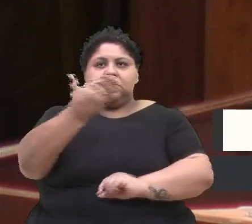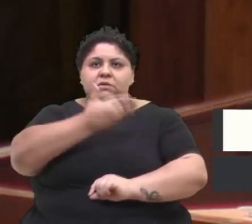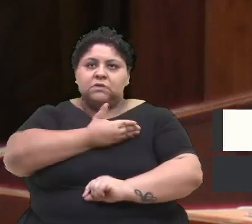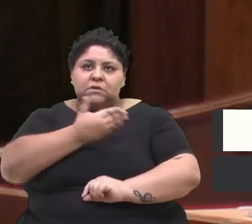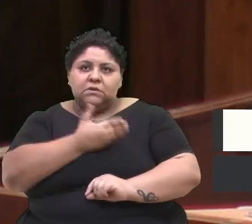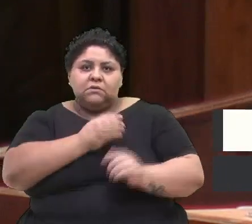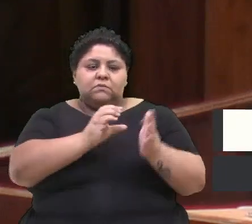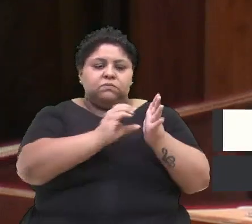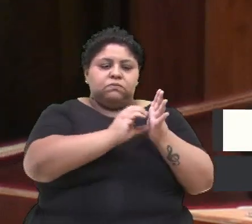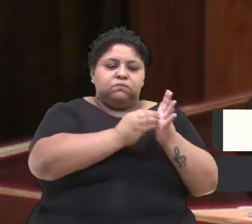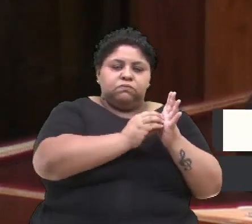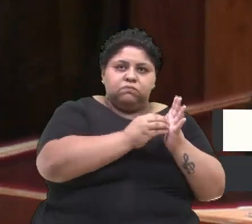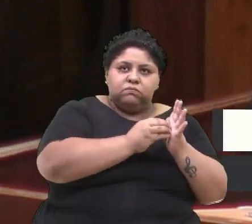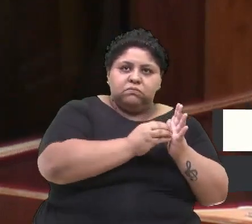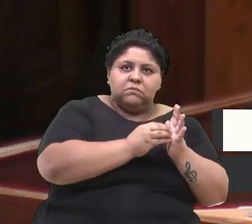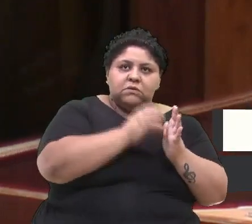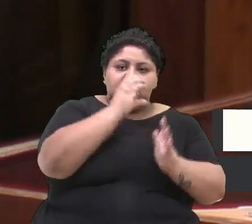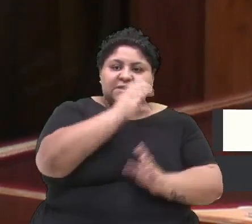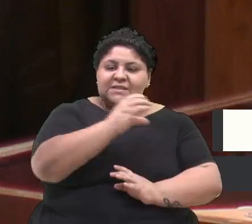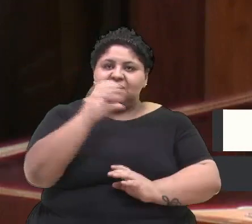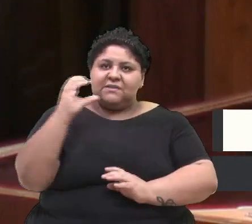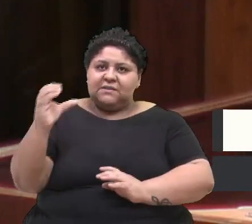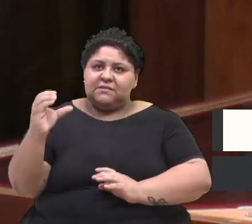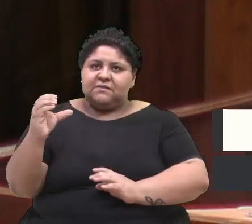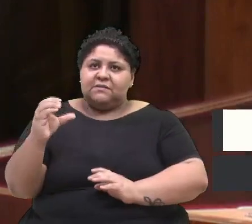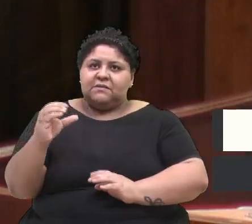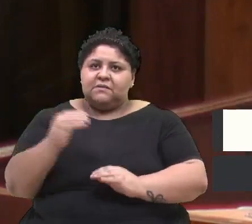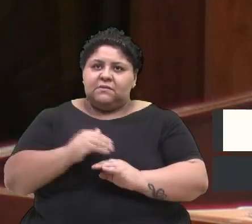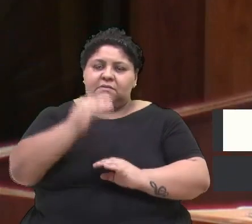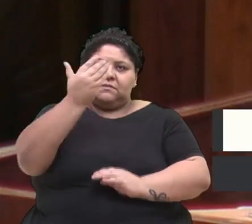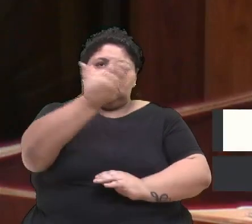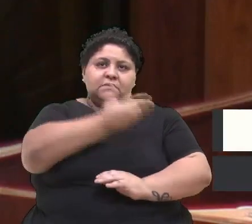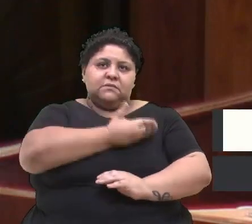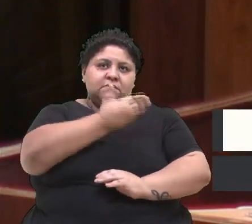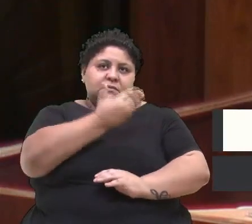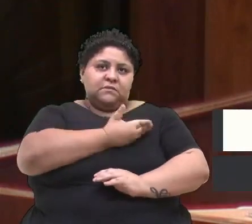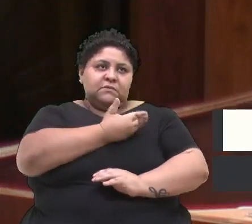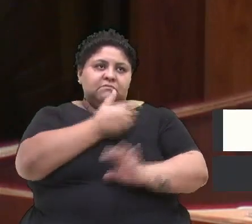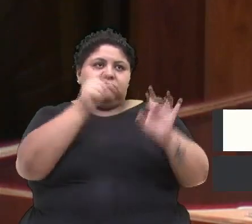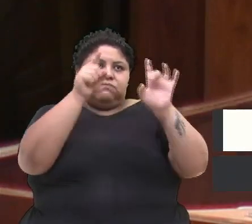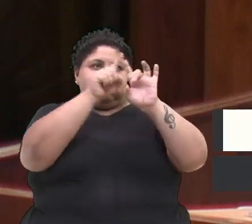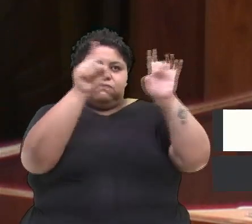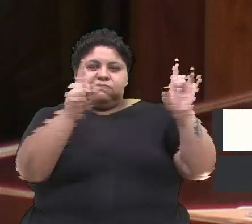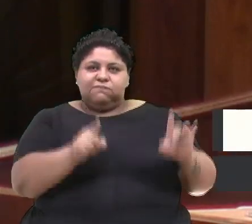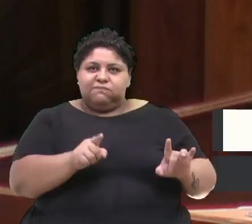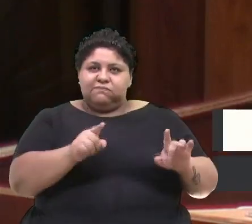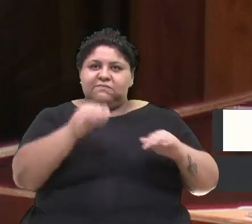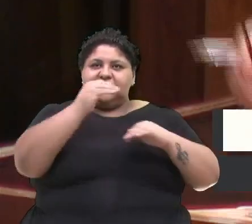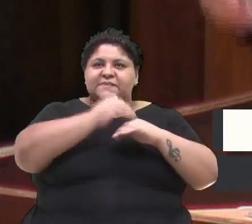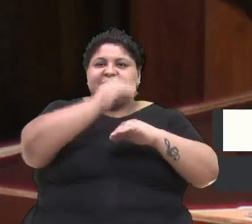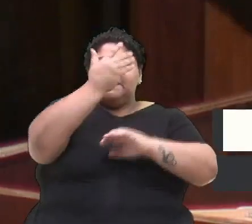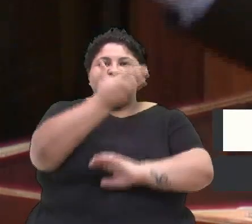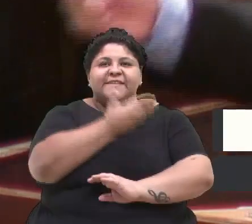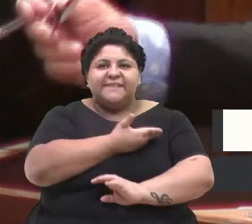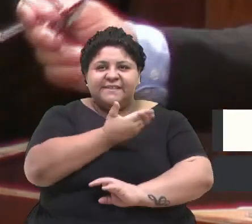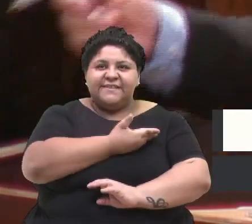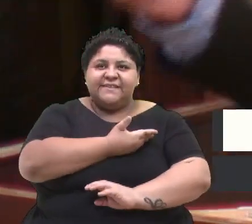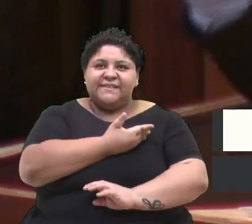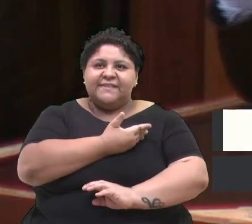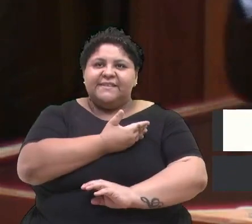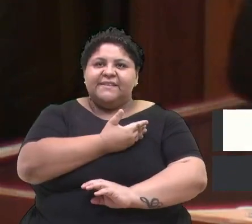servidores, dos CCs, mais amigos dos colegas, mais amigos dos